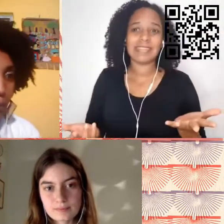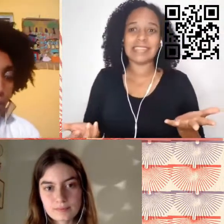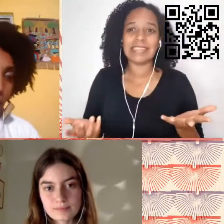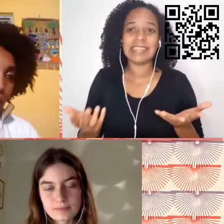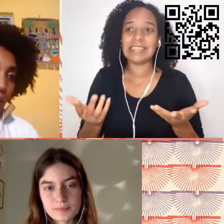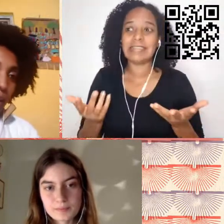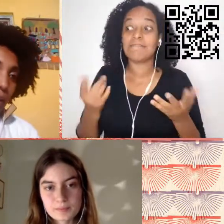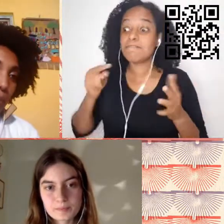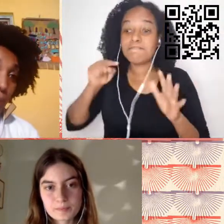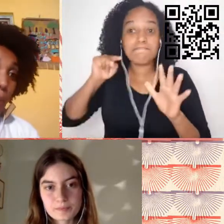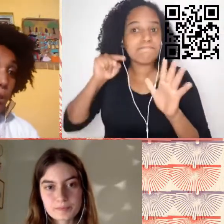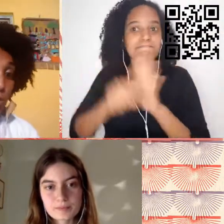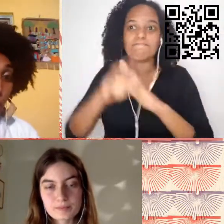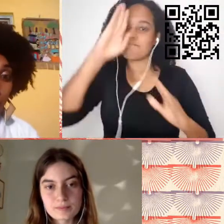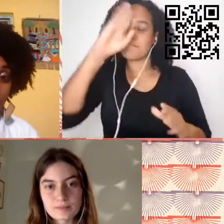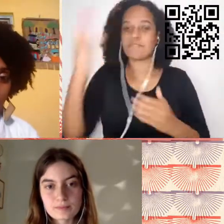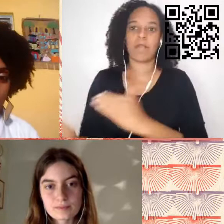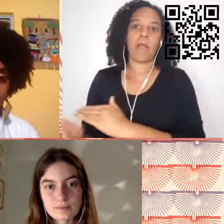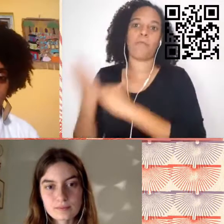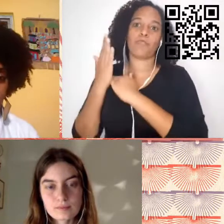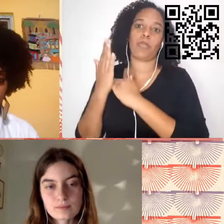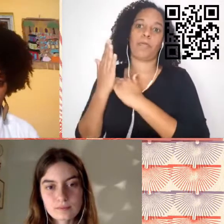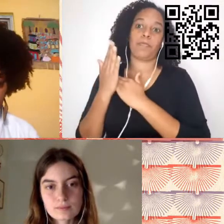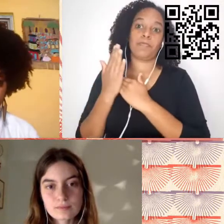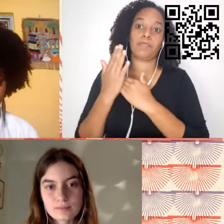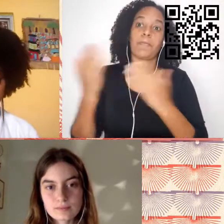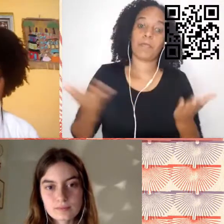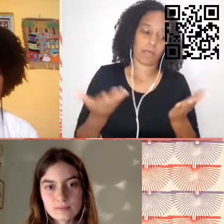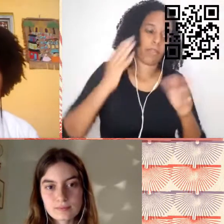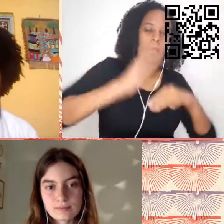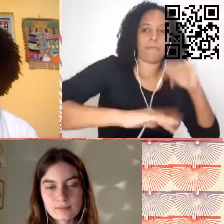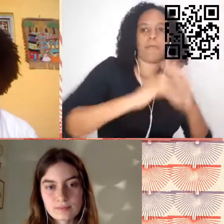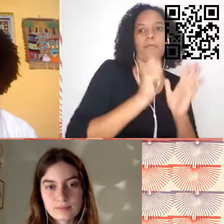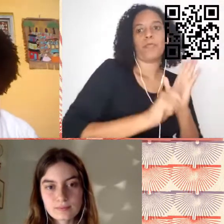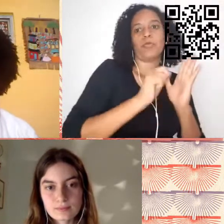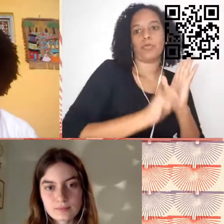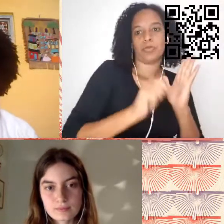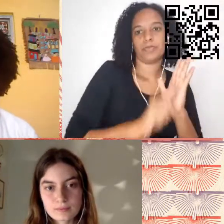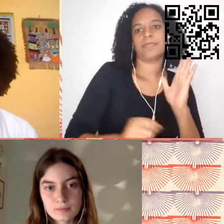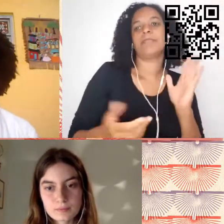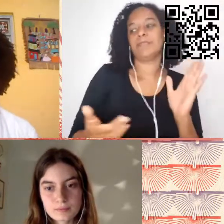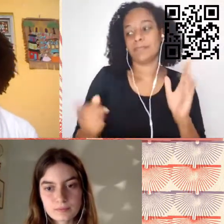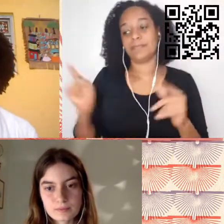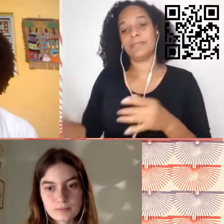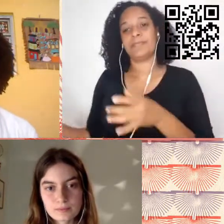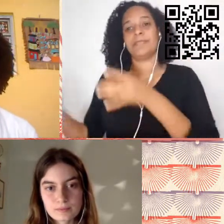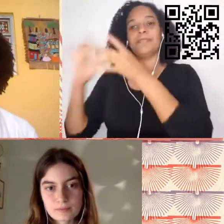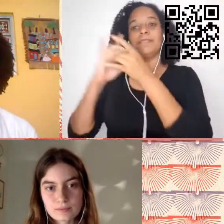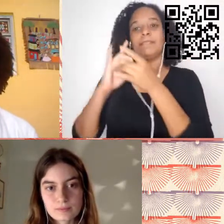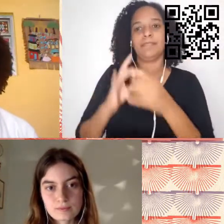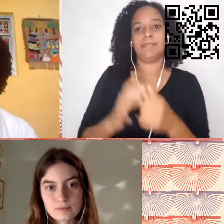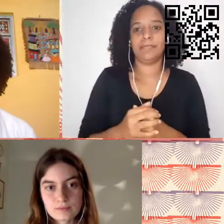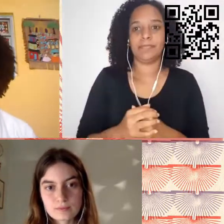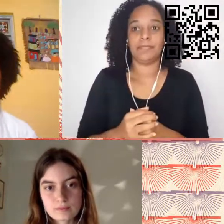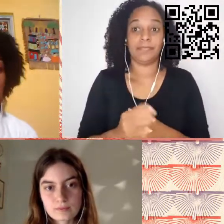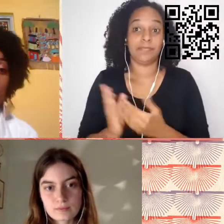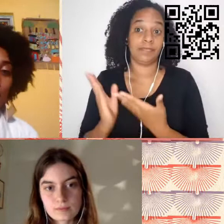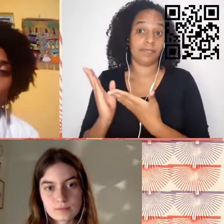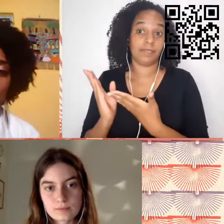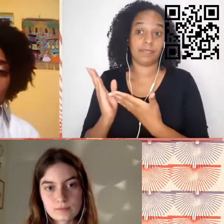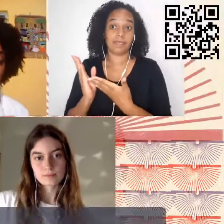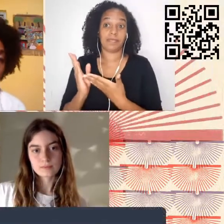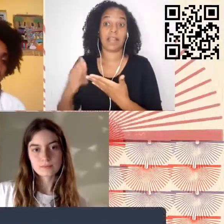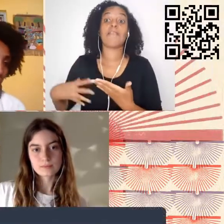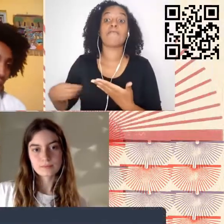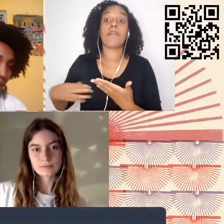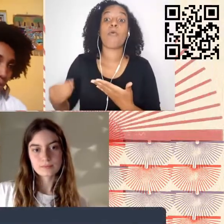fundantes para a minha produção literária também, né? Essa mulher que teve 12